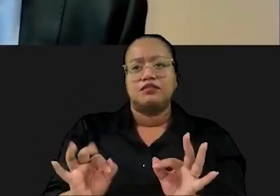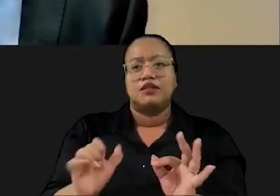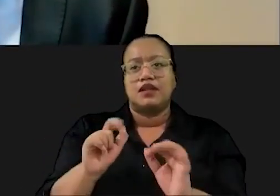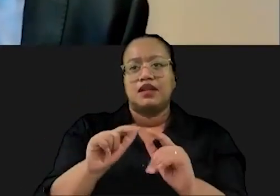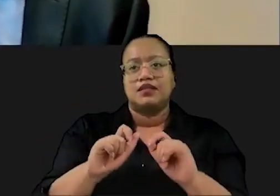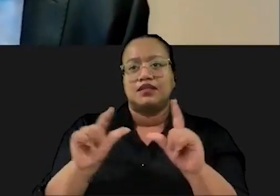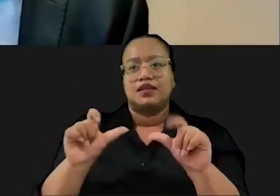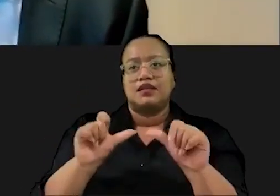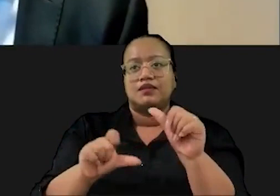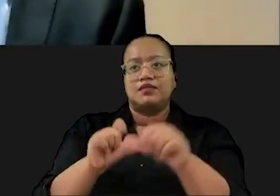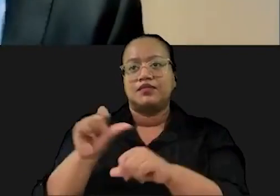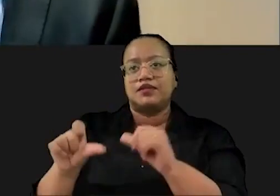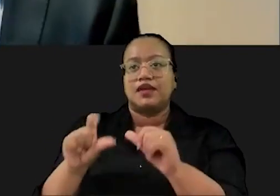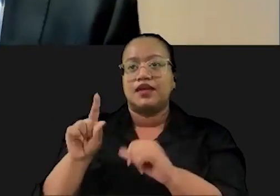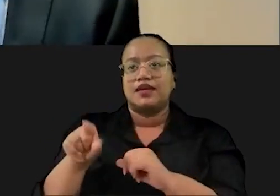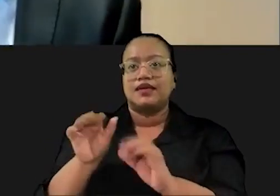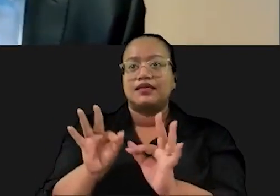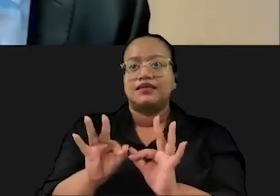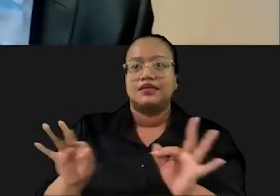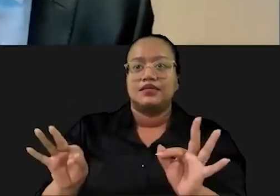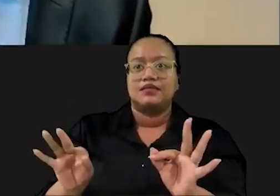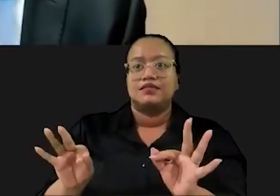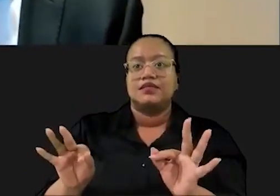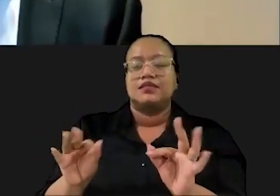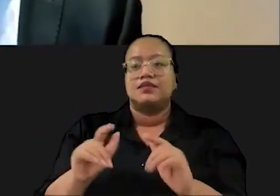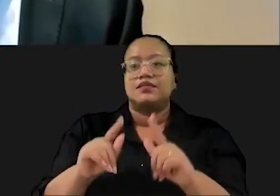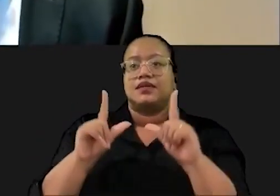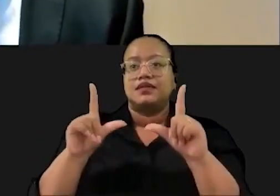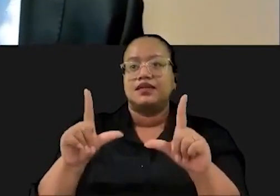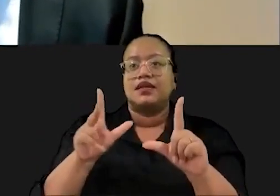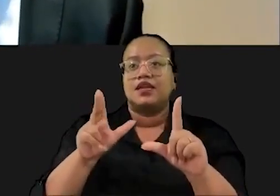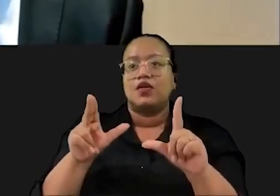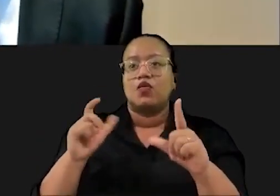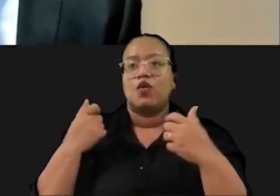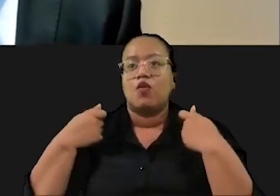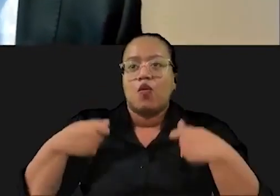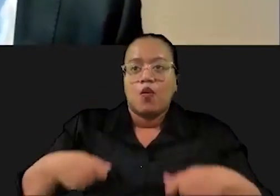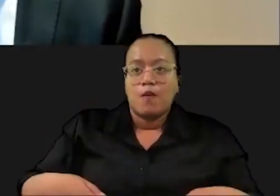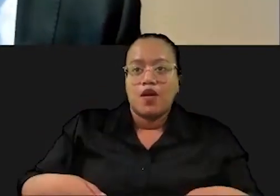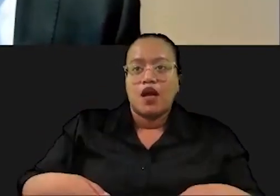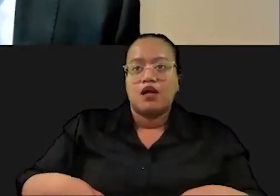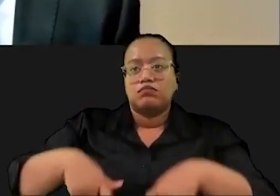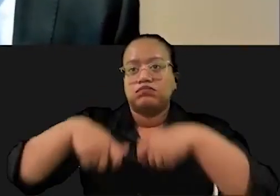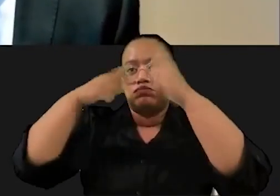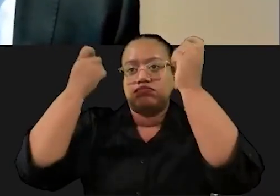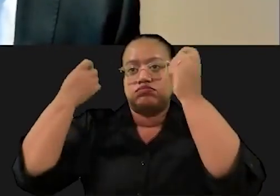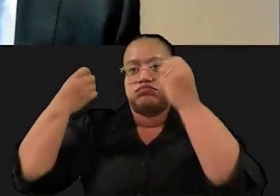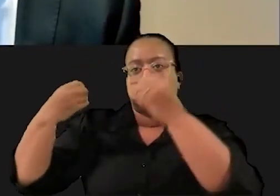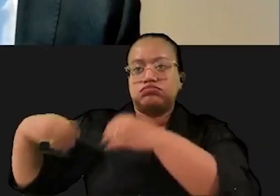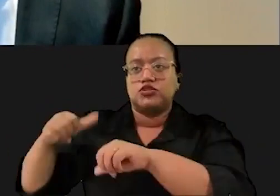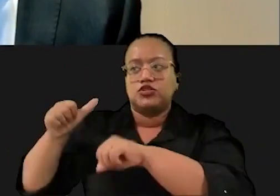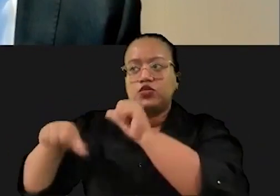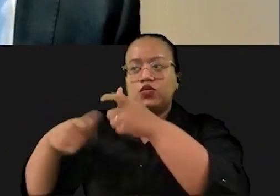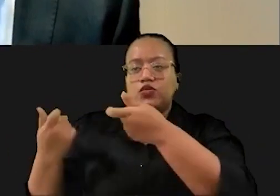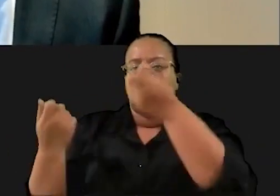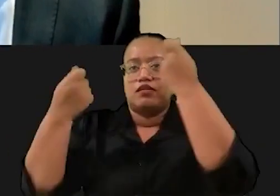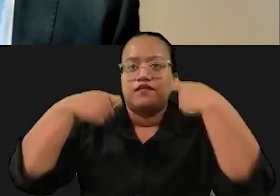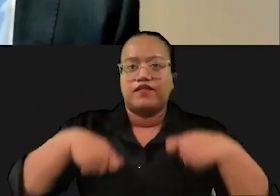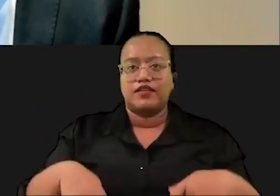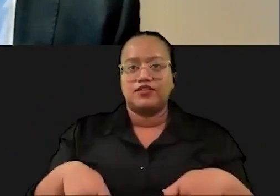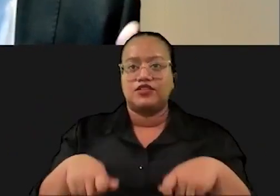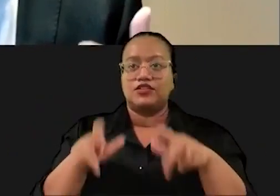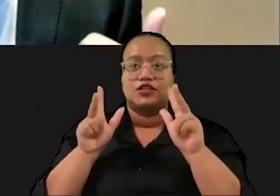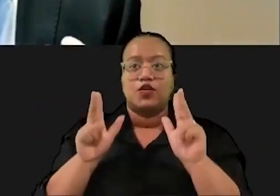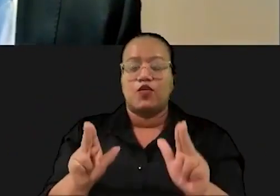como se fosse uma roupa que eu visto e depois eu tiro e troco por outra. Tá? Porque é só dessa forma que eu conseguiria evoluir as telas